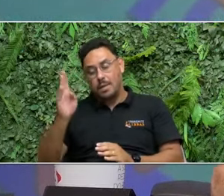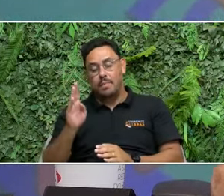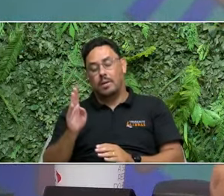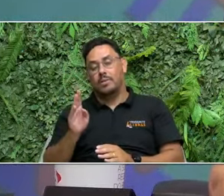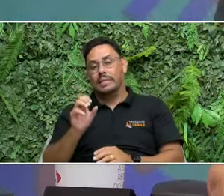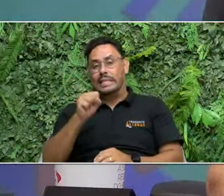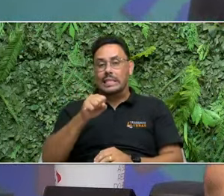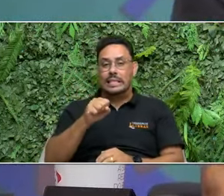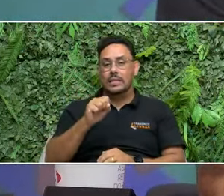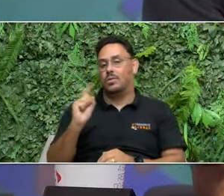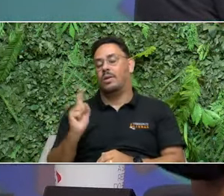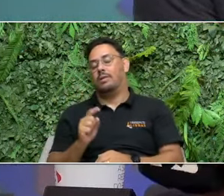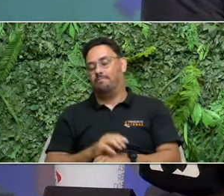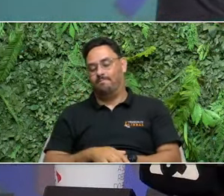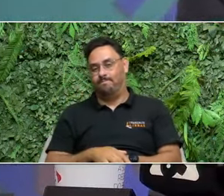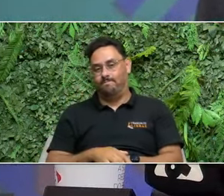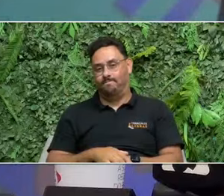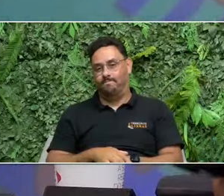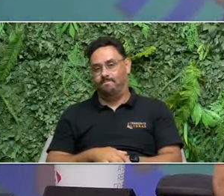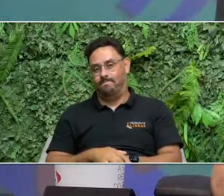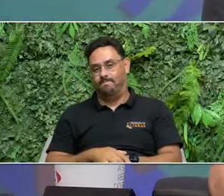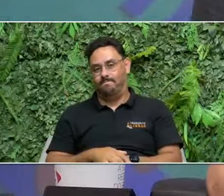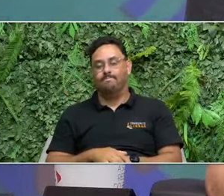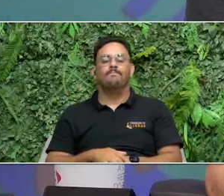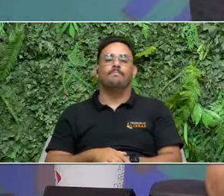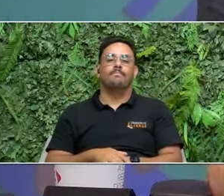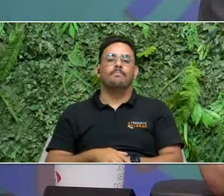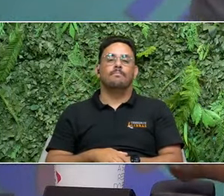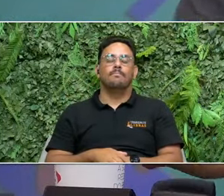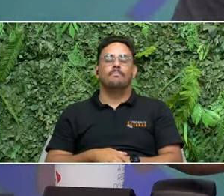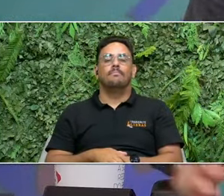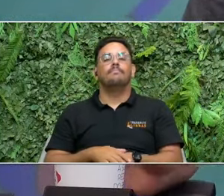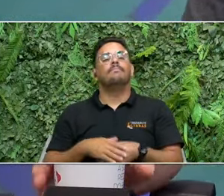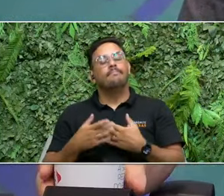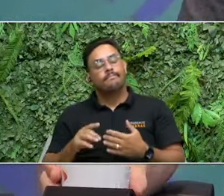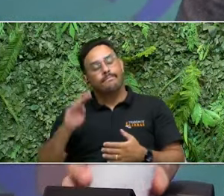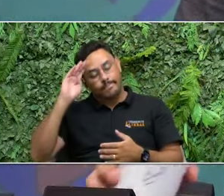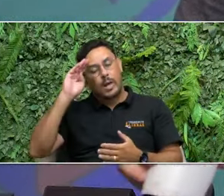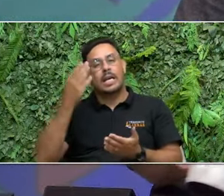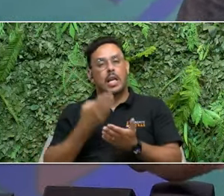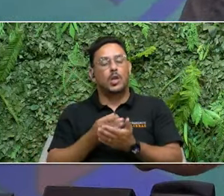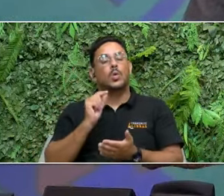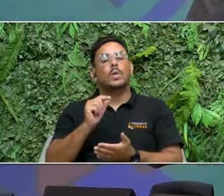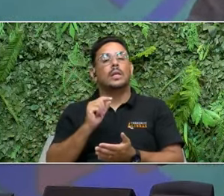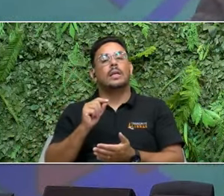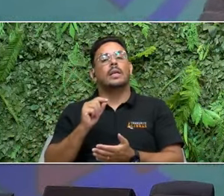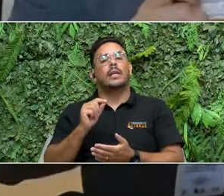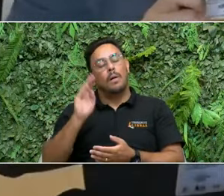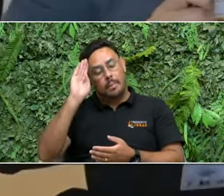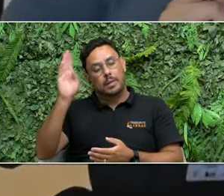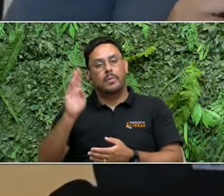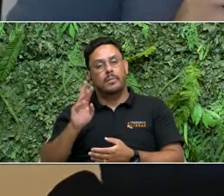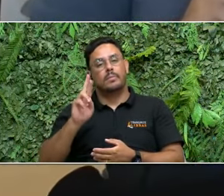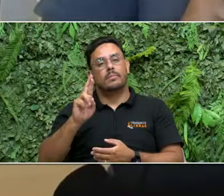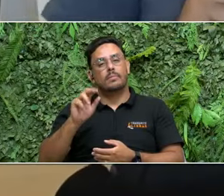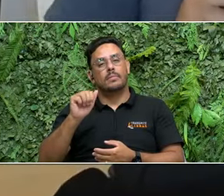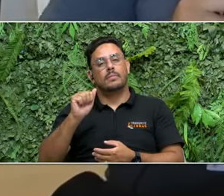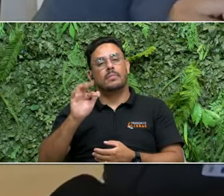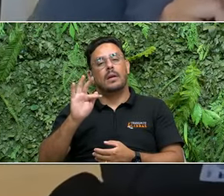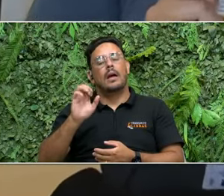ou não Ó Bob eu acredito que quem vai ser titular hoje vai ser o Rafael Elias né